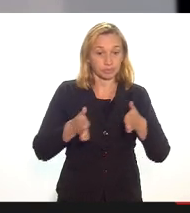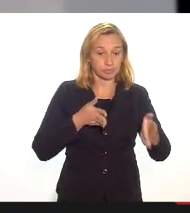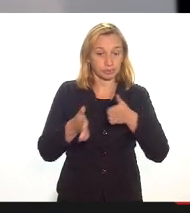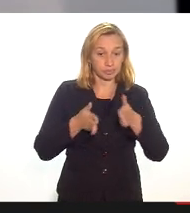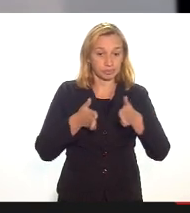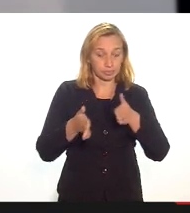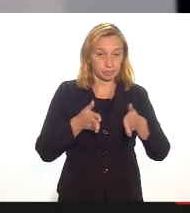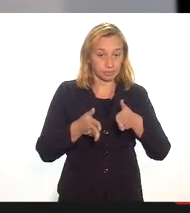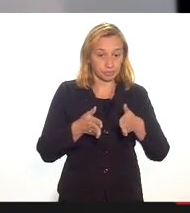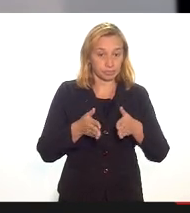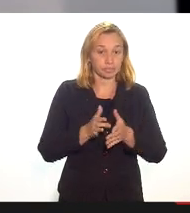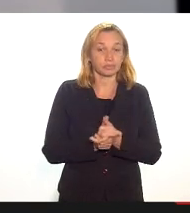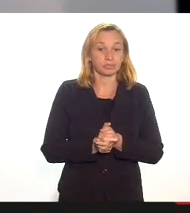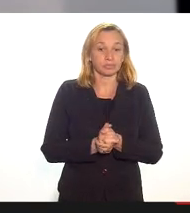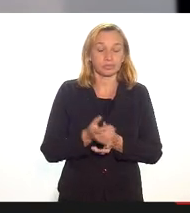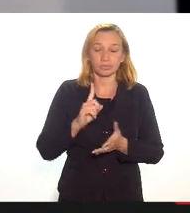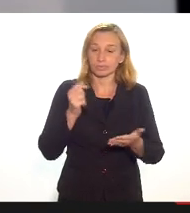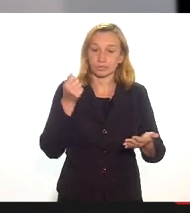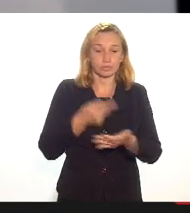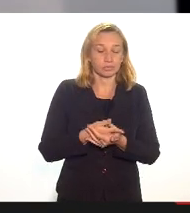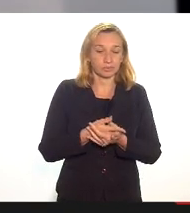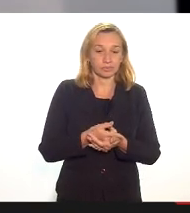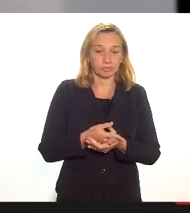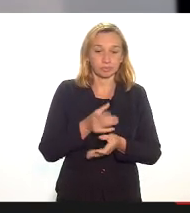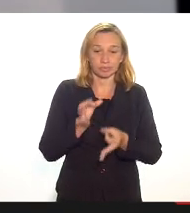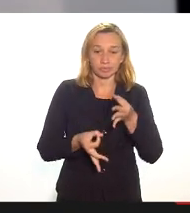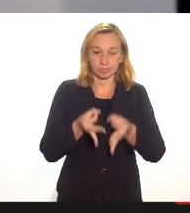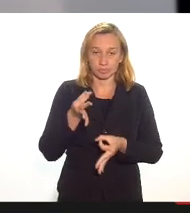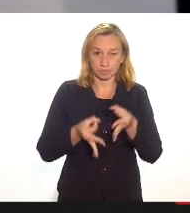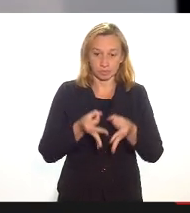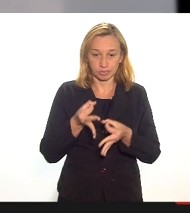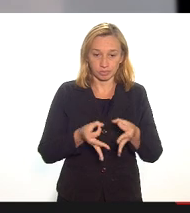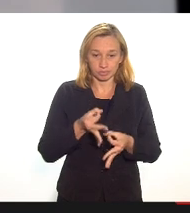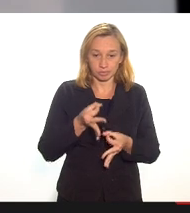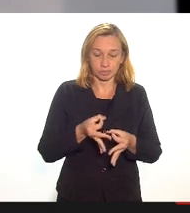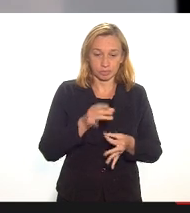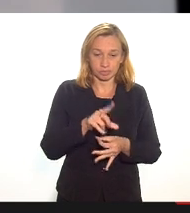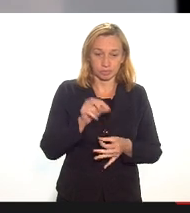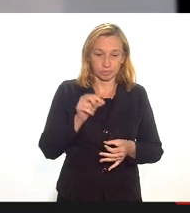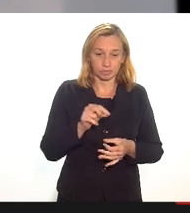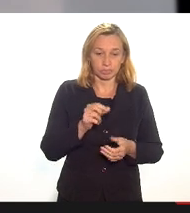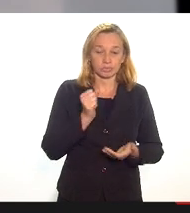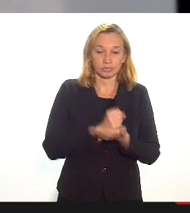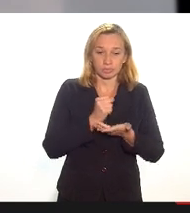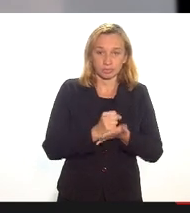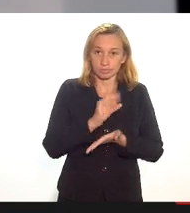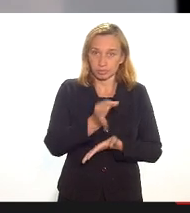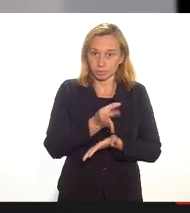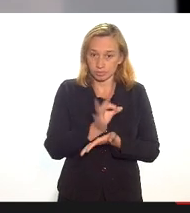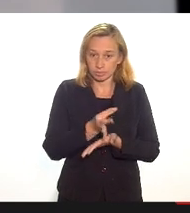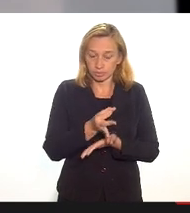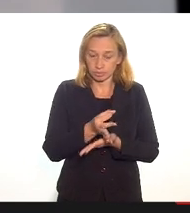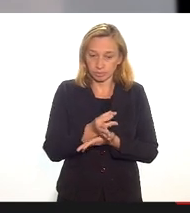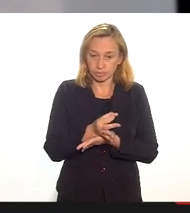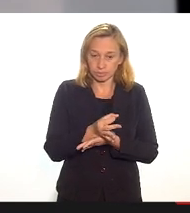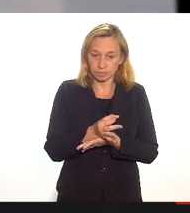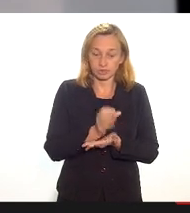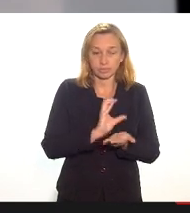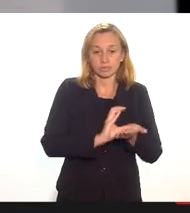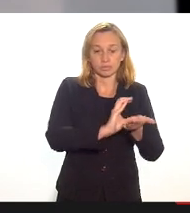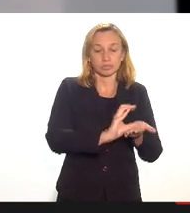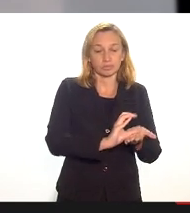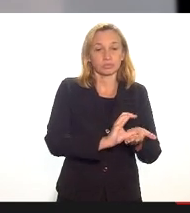processo, para além de não cumprir as ações judiciais, não cumprir o contrato necessário para a cobertura de recursos